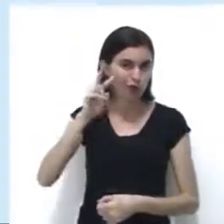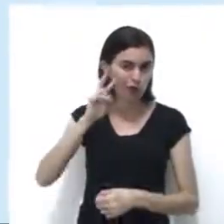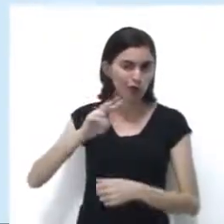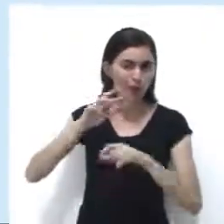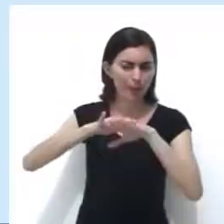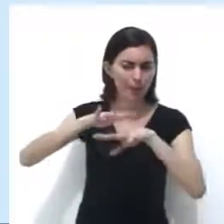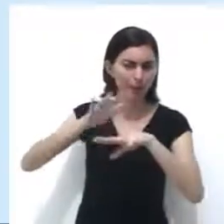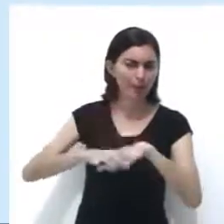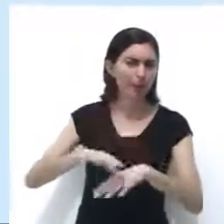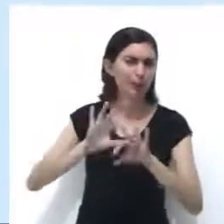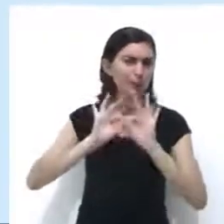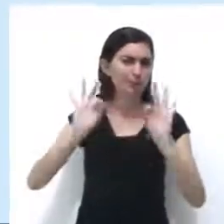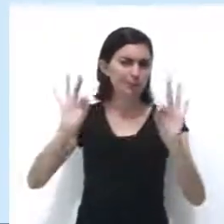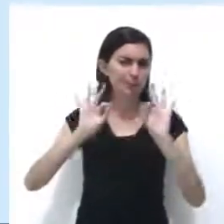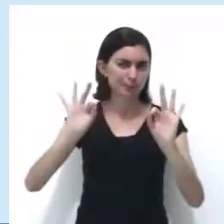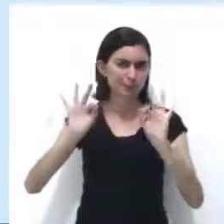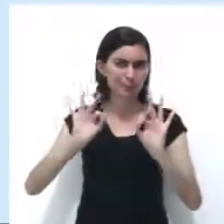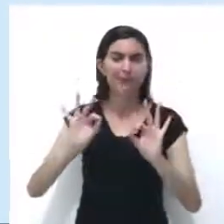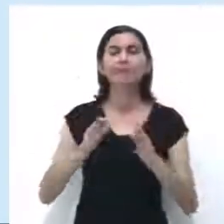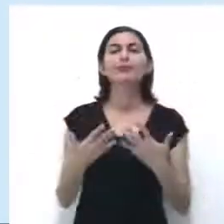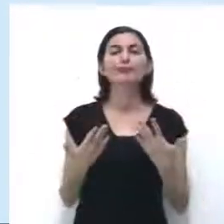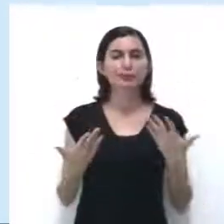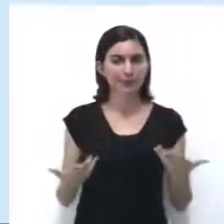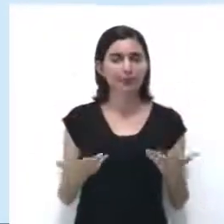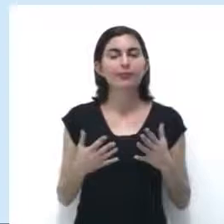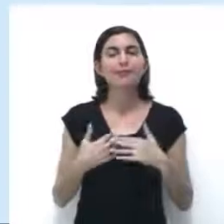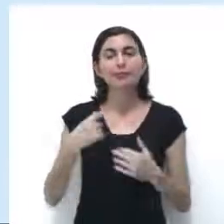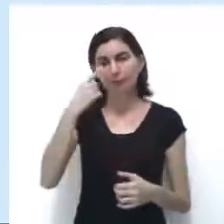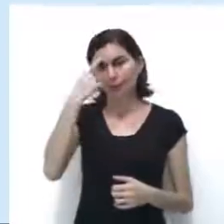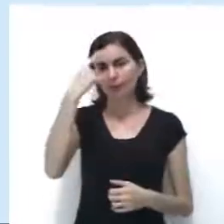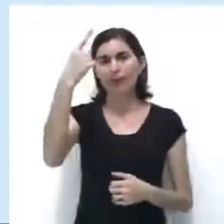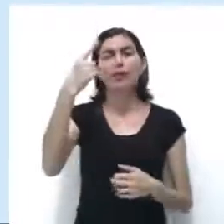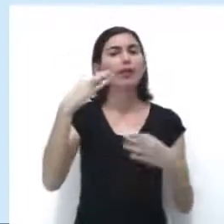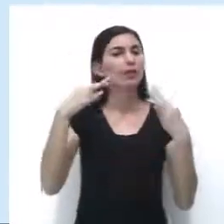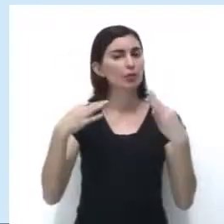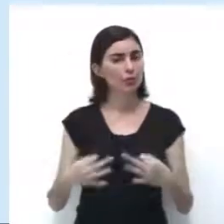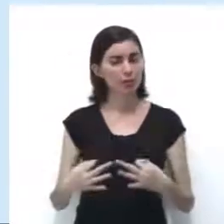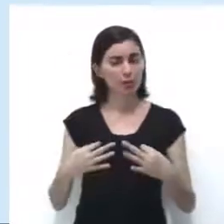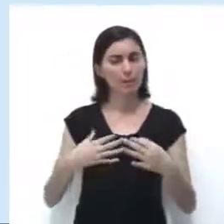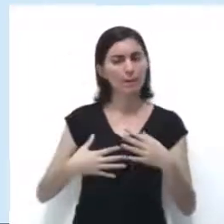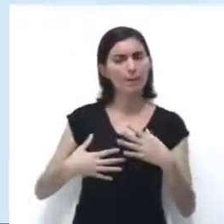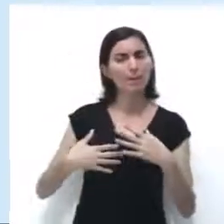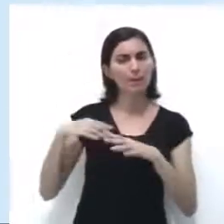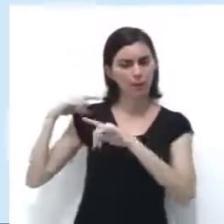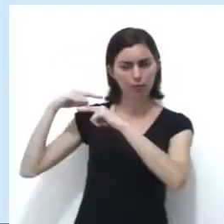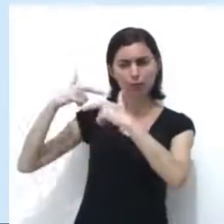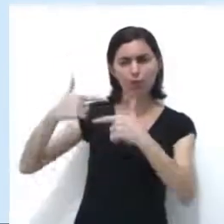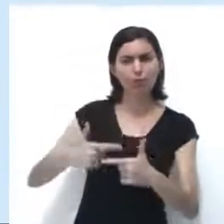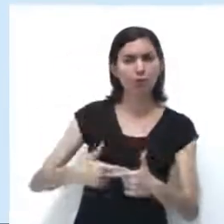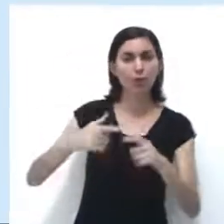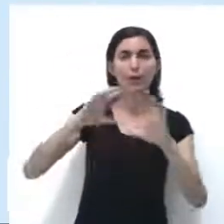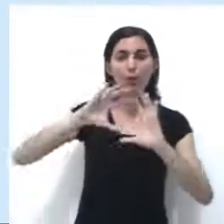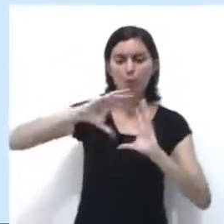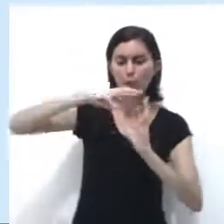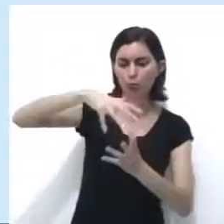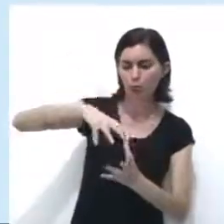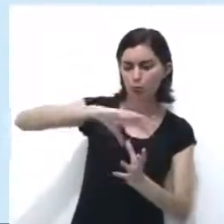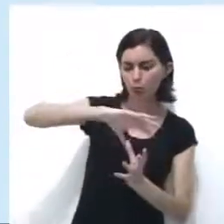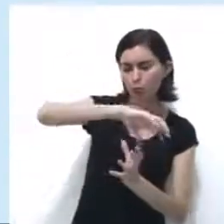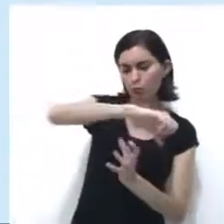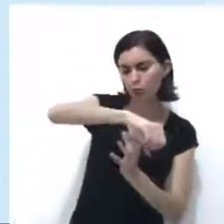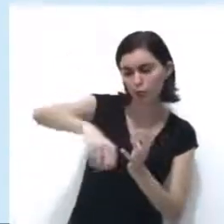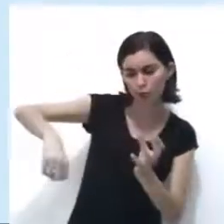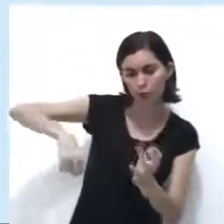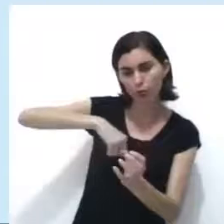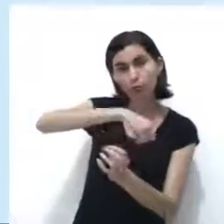matemática tem uma contribuição fantástica em tudo isso. A ideia justamente do movimento de translação da Terra é